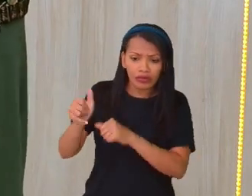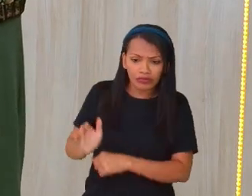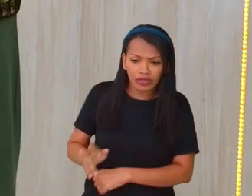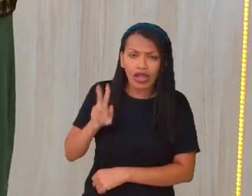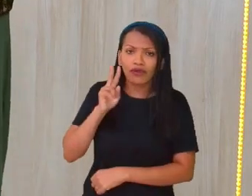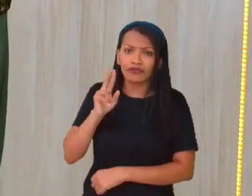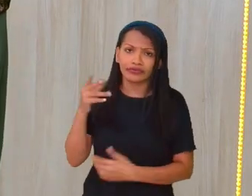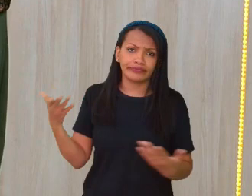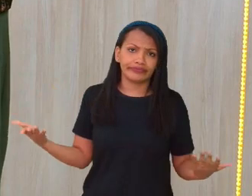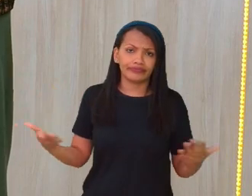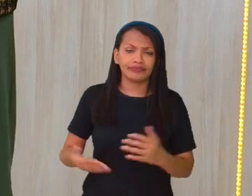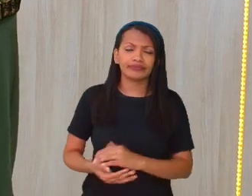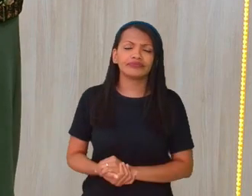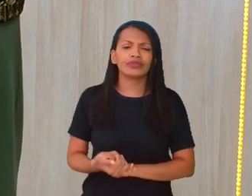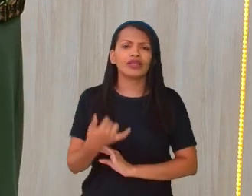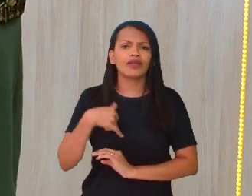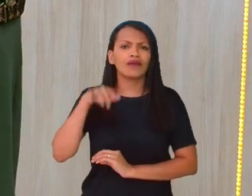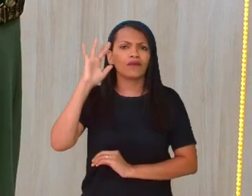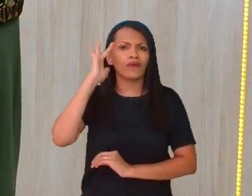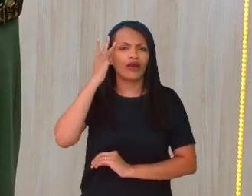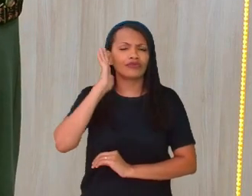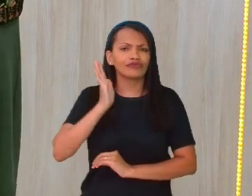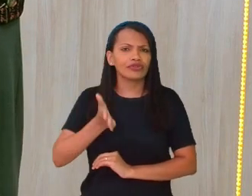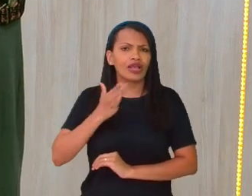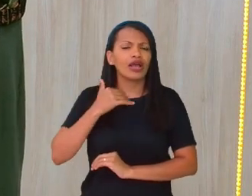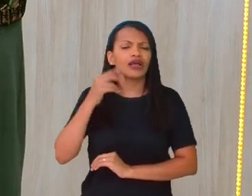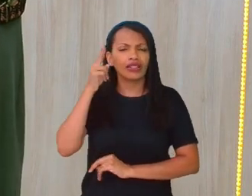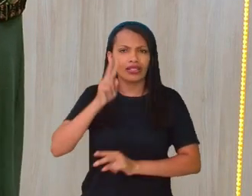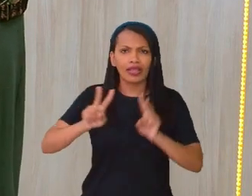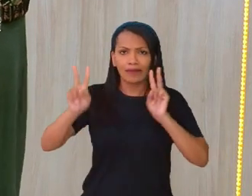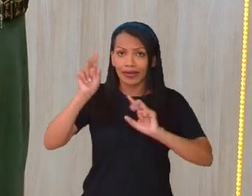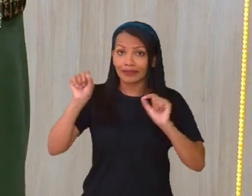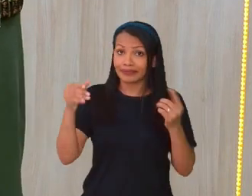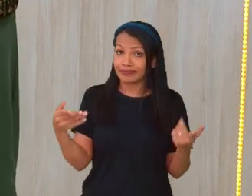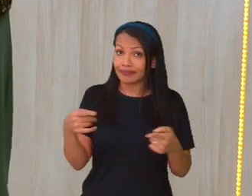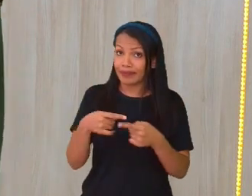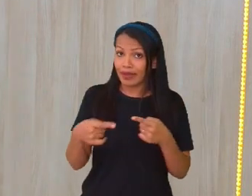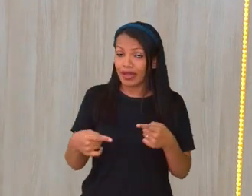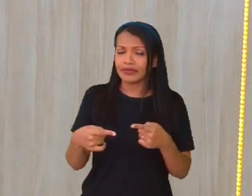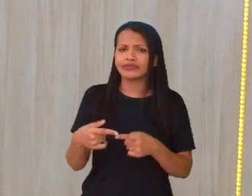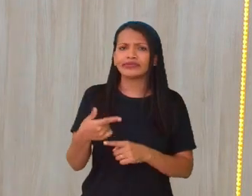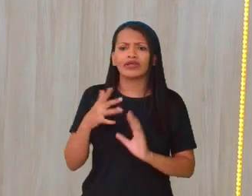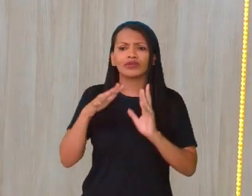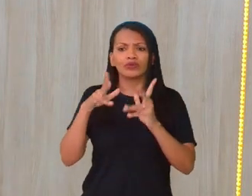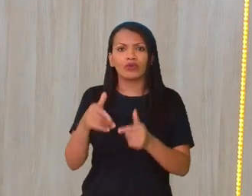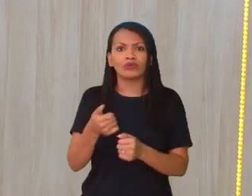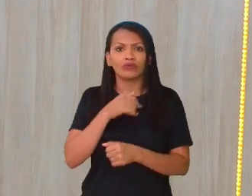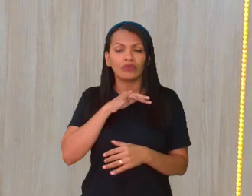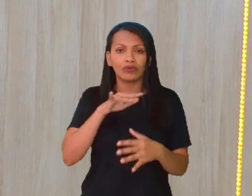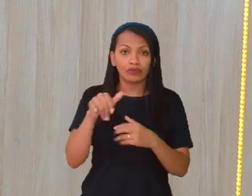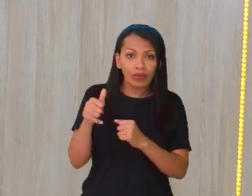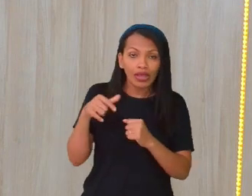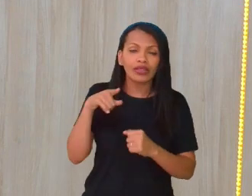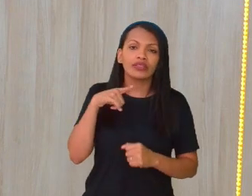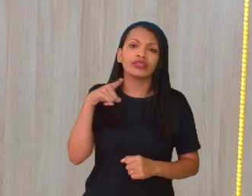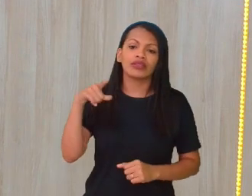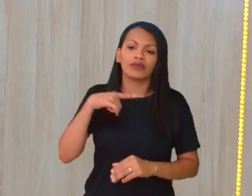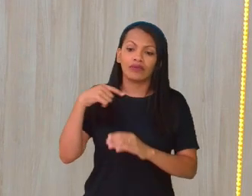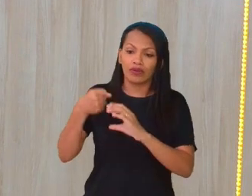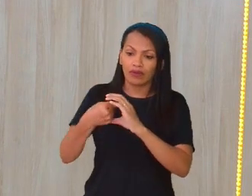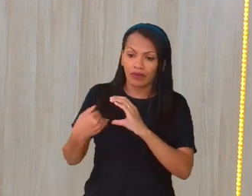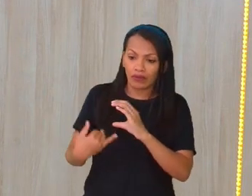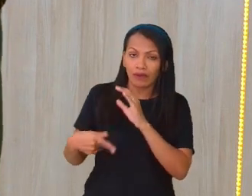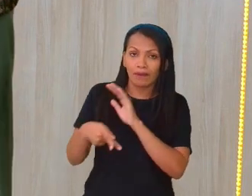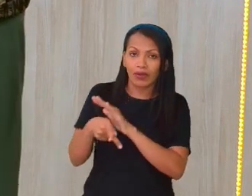já trabalhou. Eu acho que vocês vão começar a se lembrar, mas todos esses animais têm uma característica em